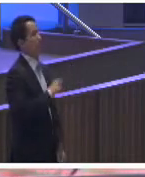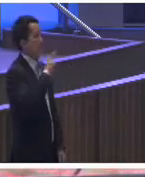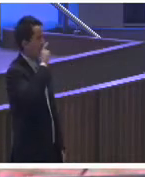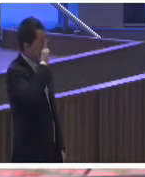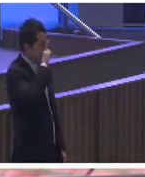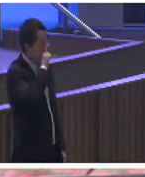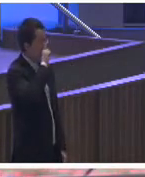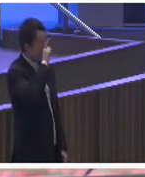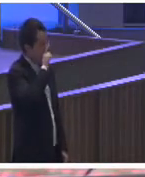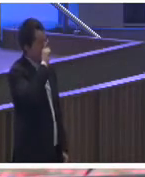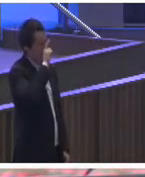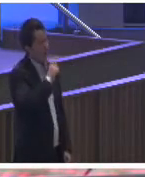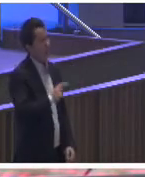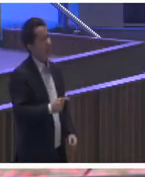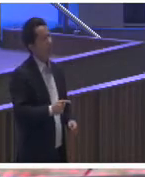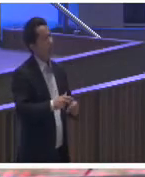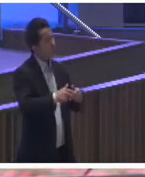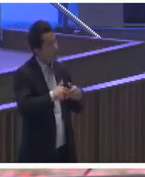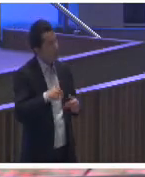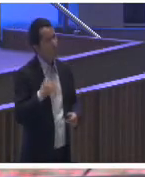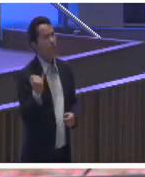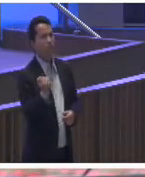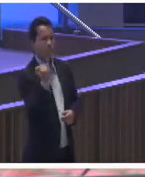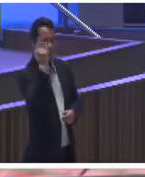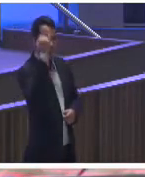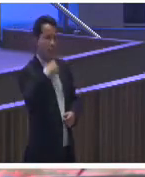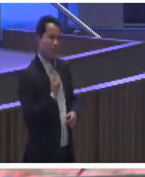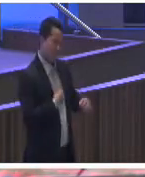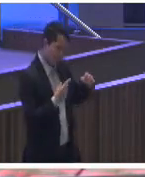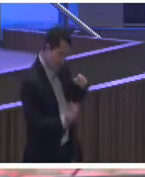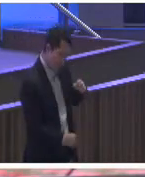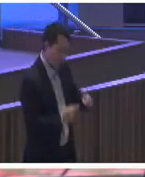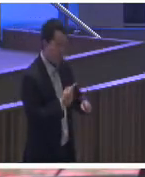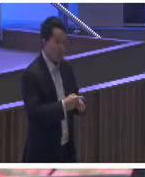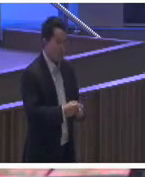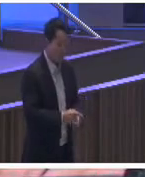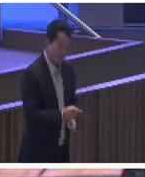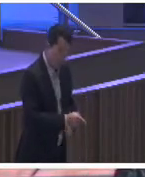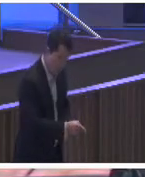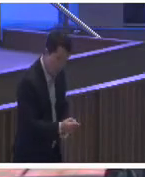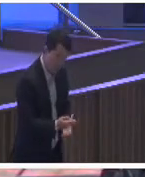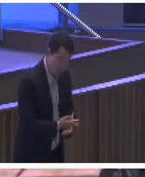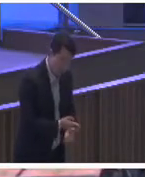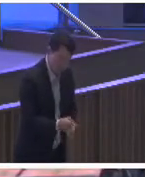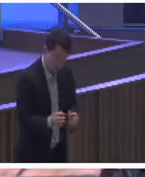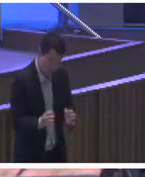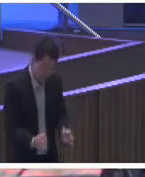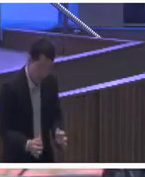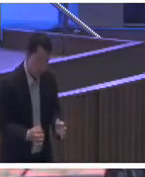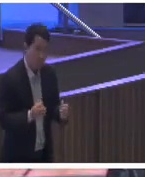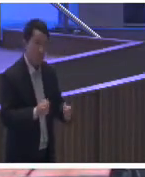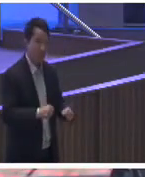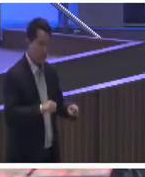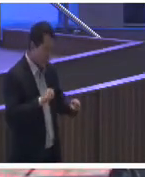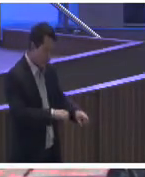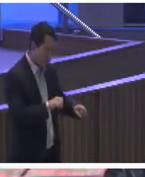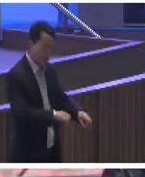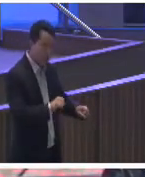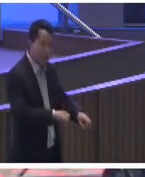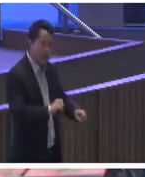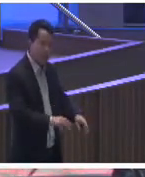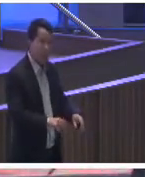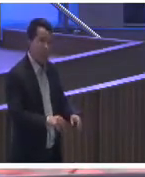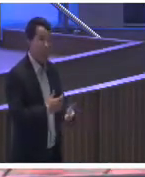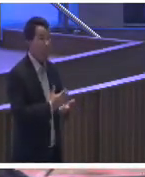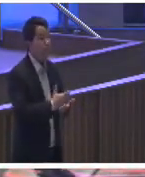certeza de que os limites da coerência da palavra de Deus foram extrapolados, e por isso a comunhão está